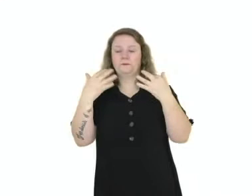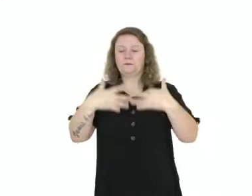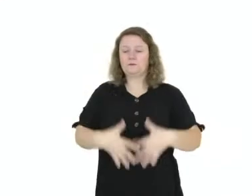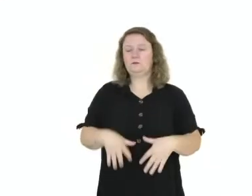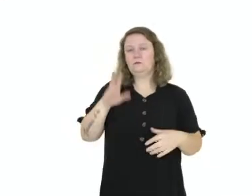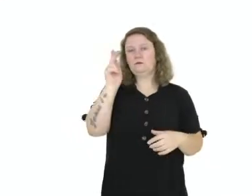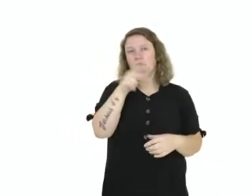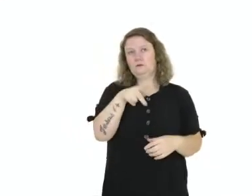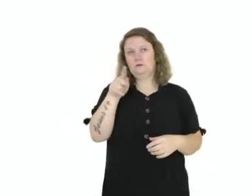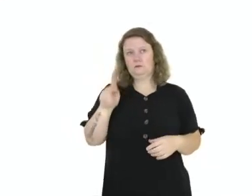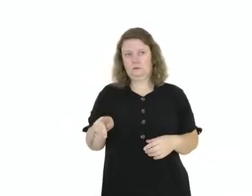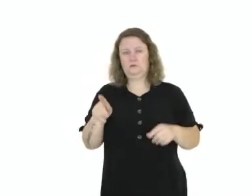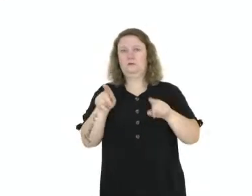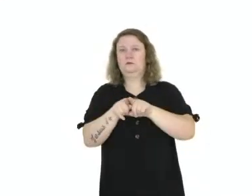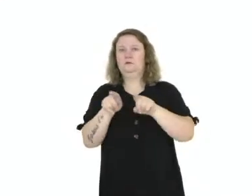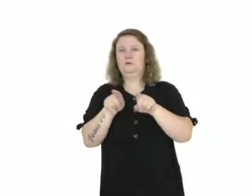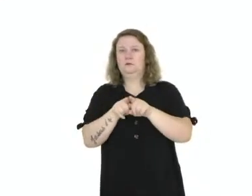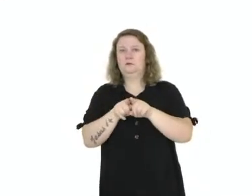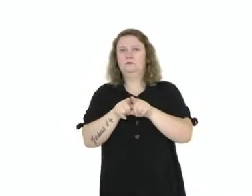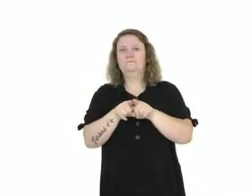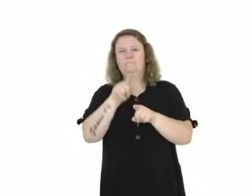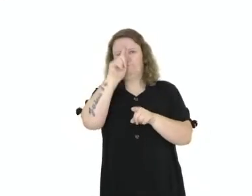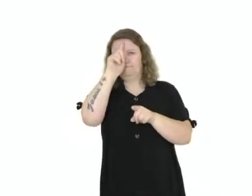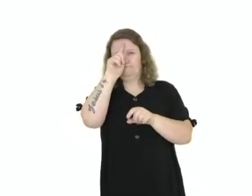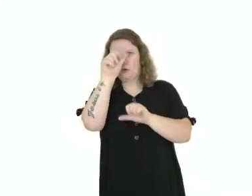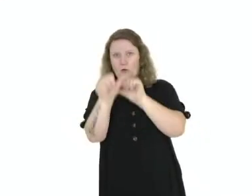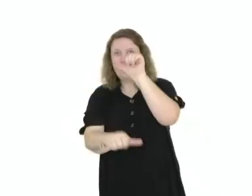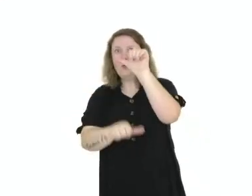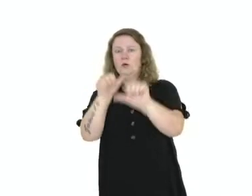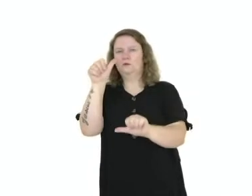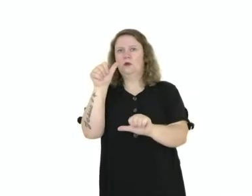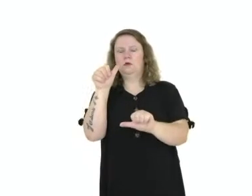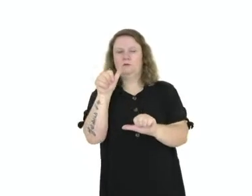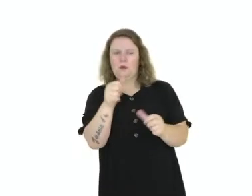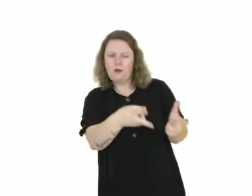professor, notando uma mudança no comportamento dos estudantes.